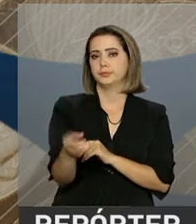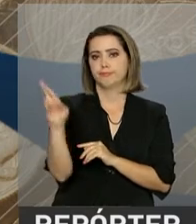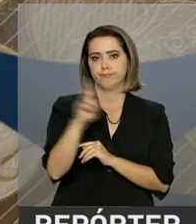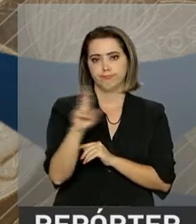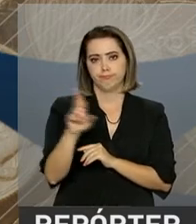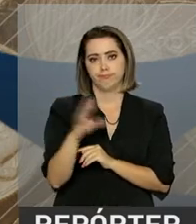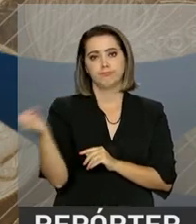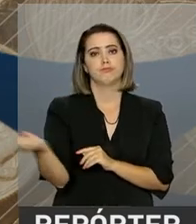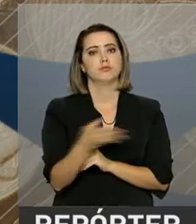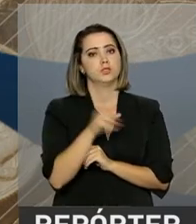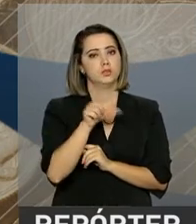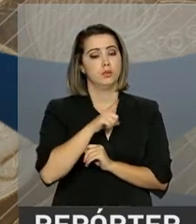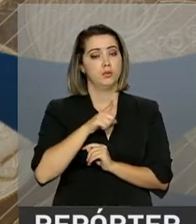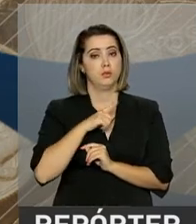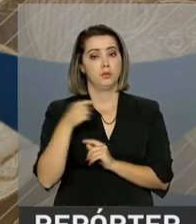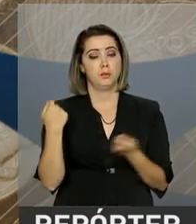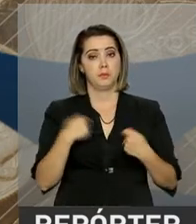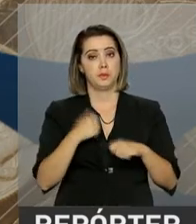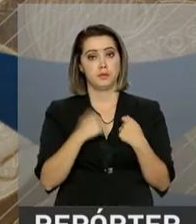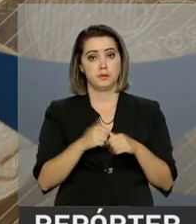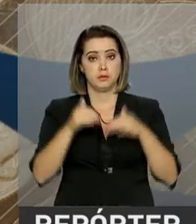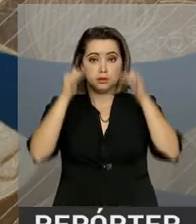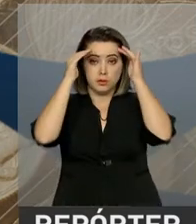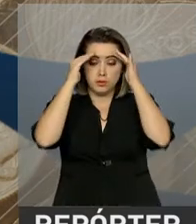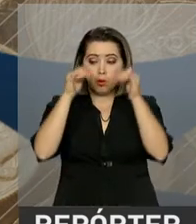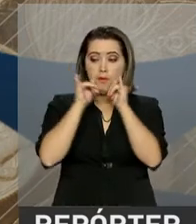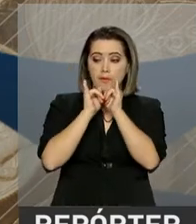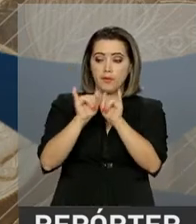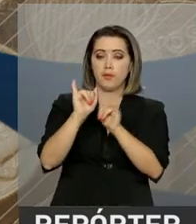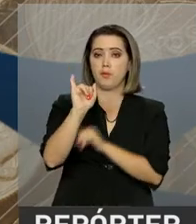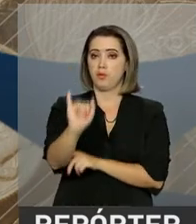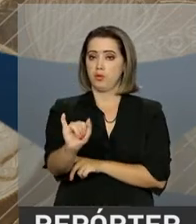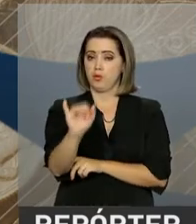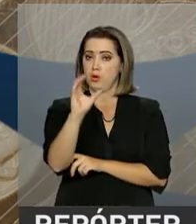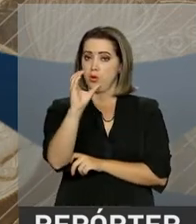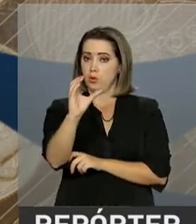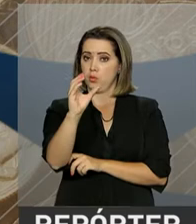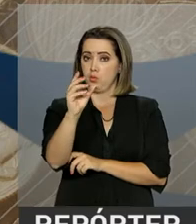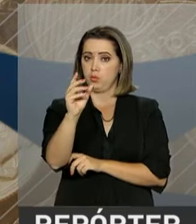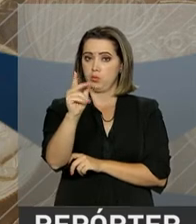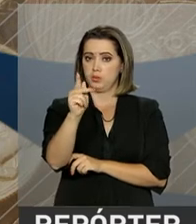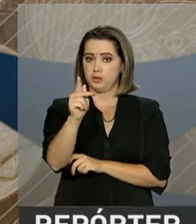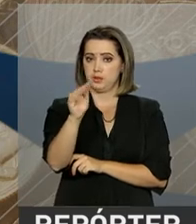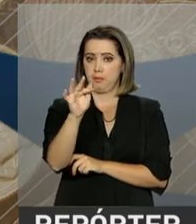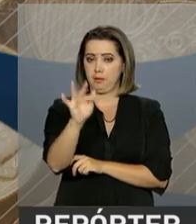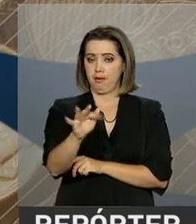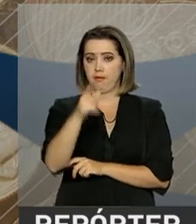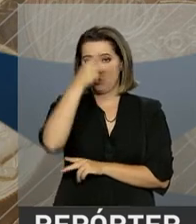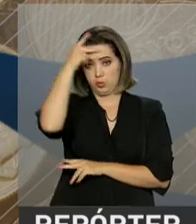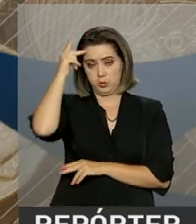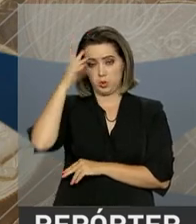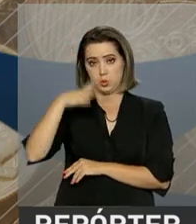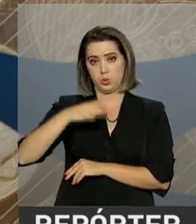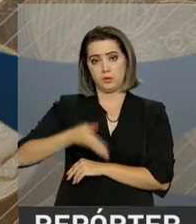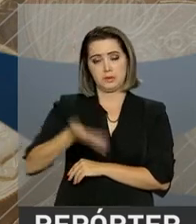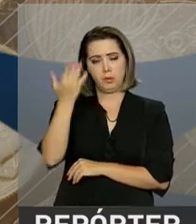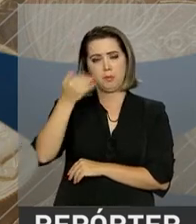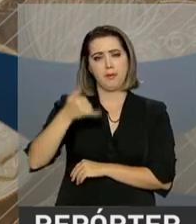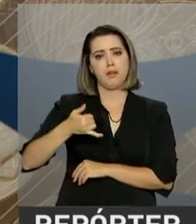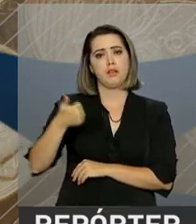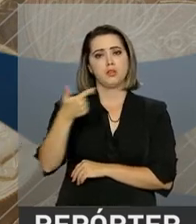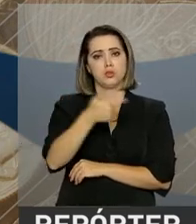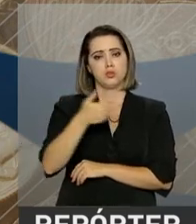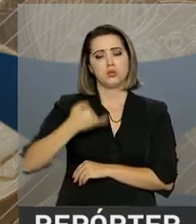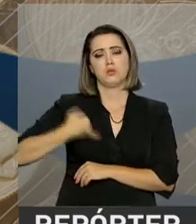deste ano estão a obrigatoriedade de informar o cpf de dependentes com 12 anos de idade e o envio da declaração